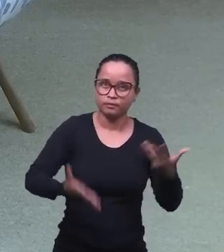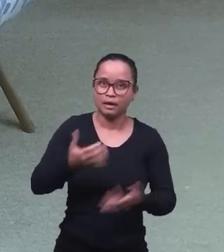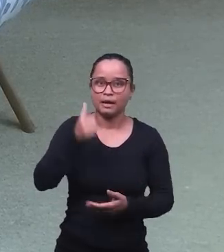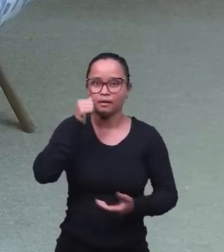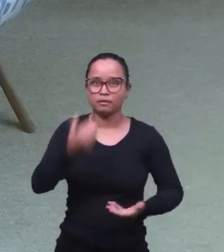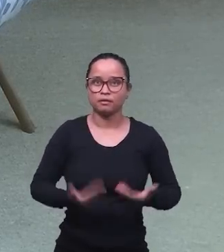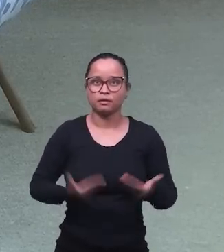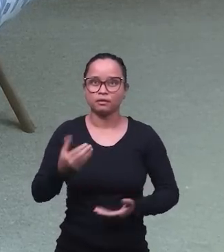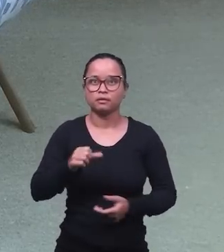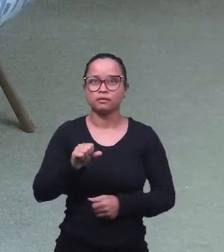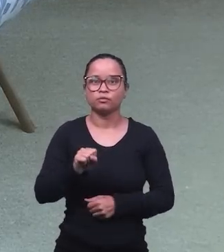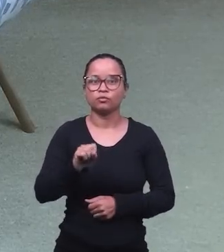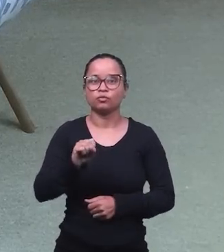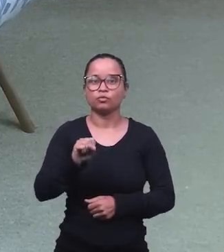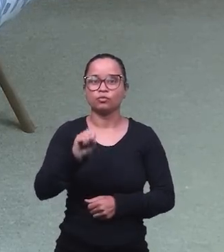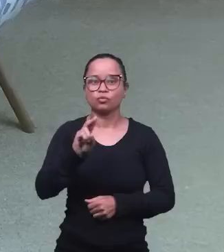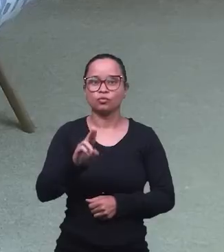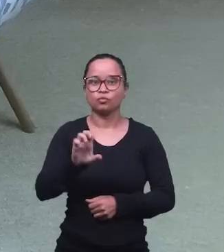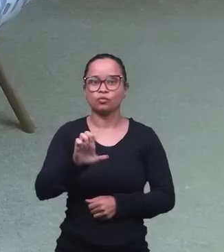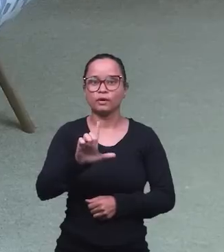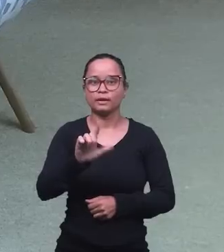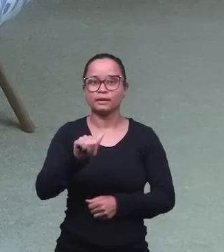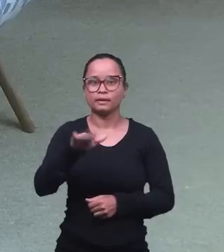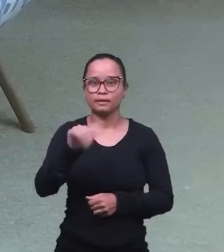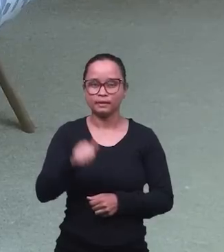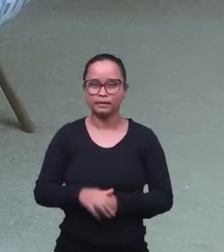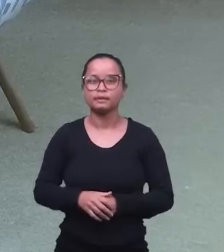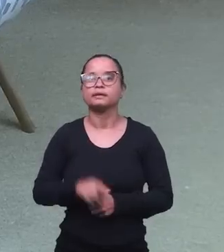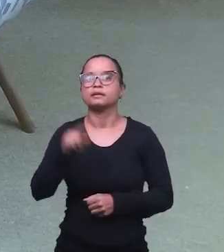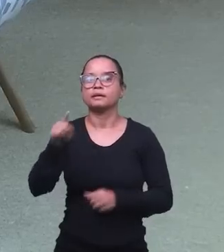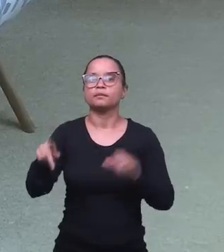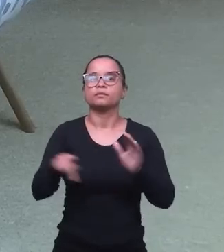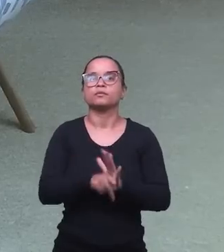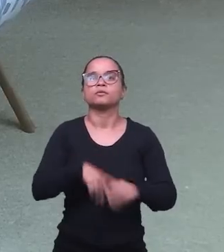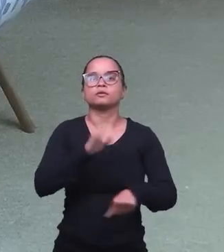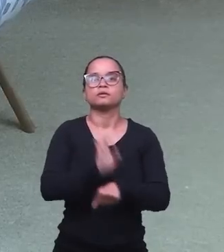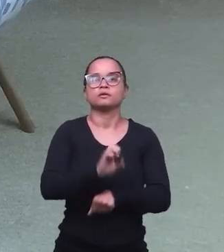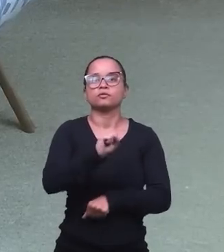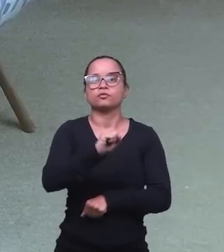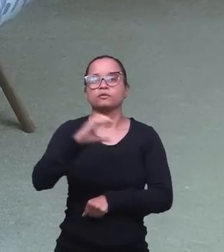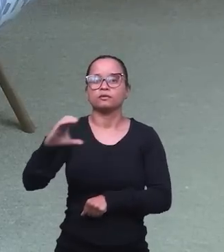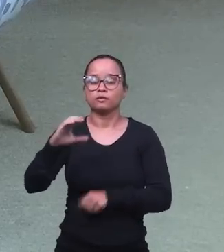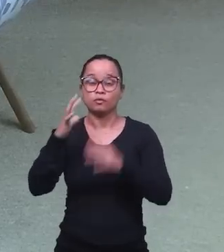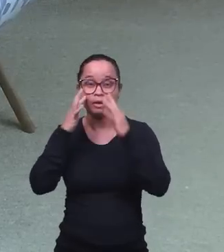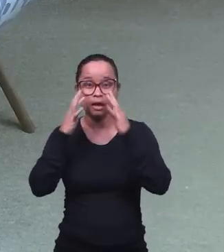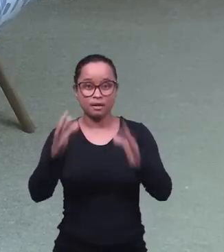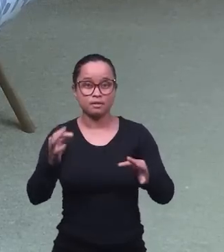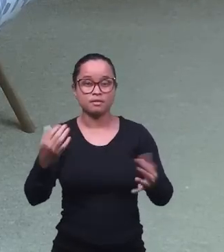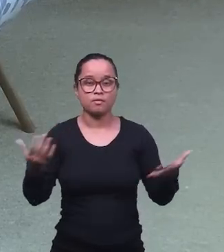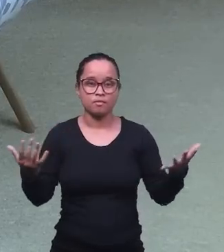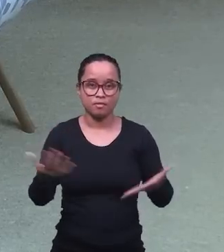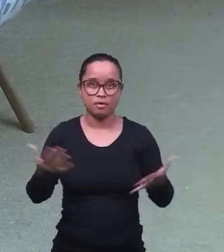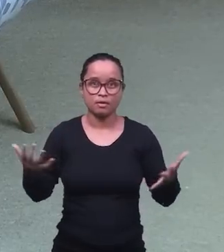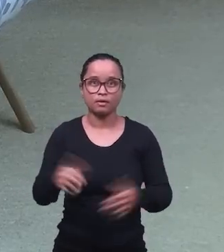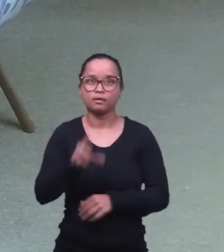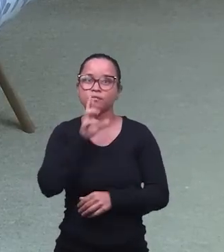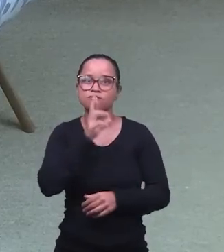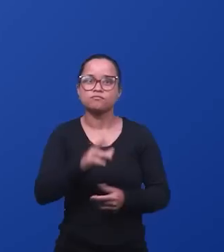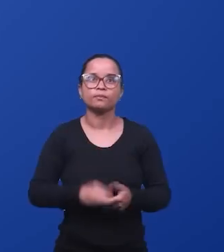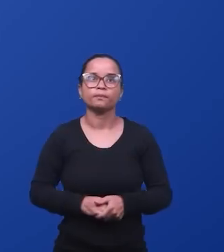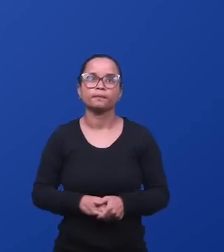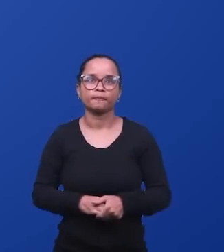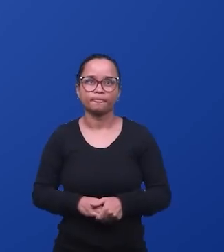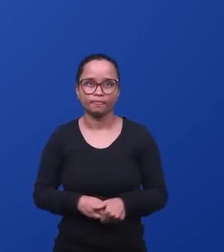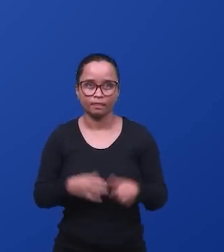aqui, a nossa irmã Suelana Ferreira, de São José, Santa Catarina. Vamos prestar bastante atenção no que ela vai